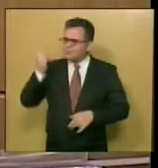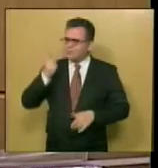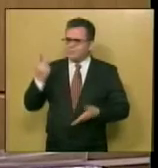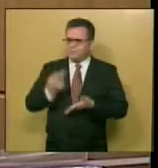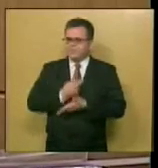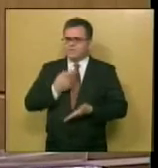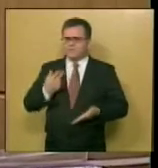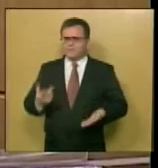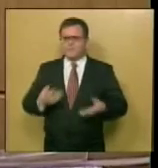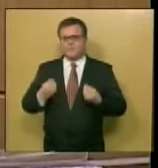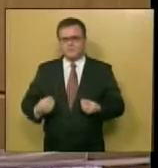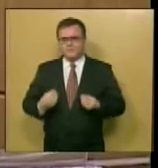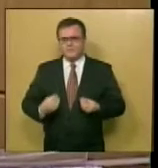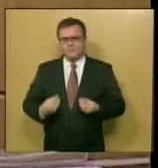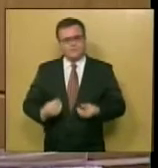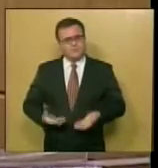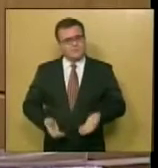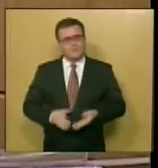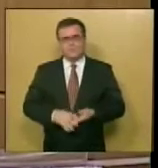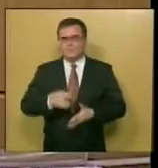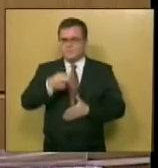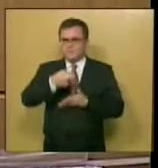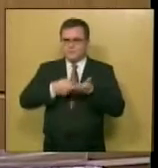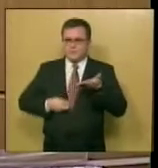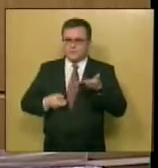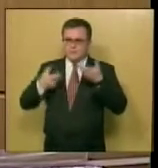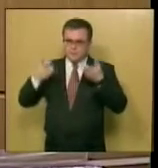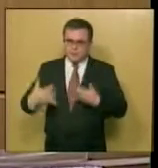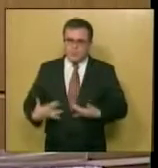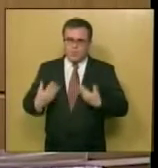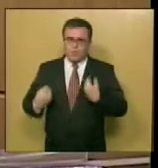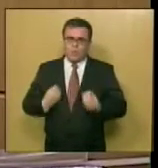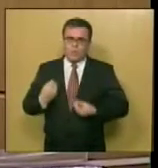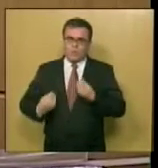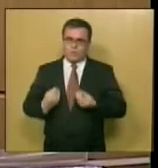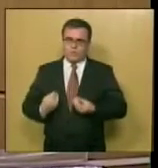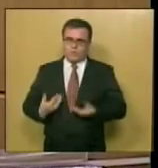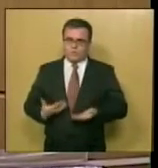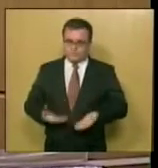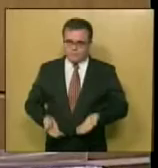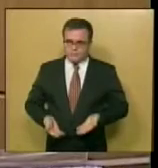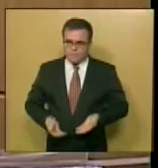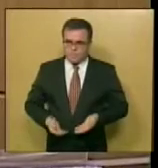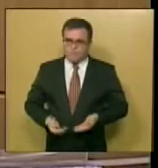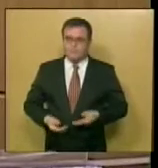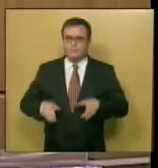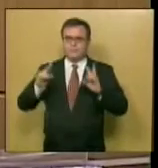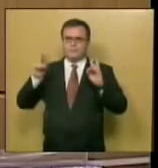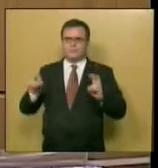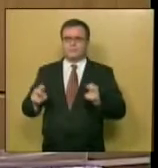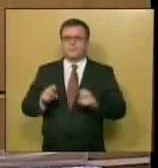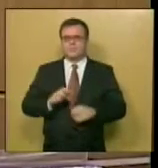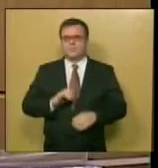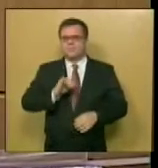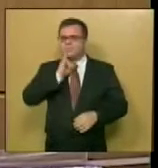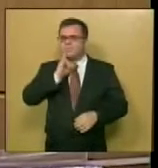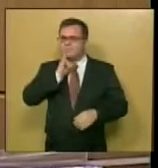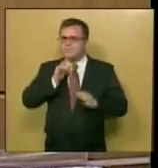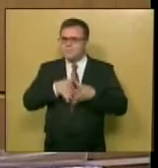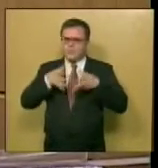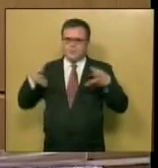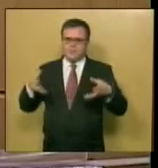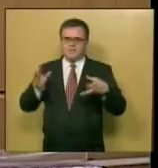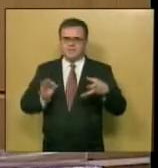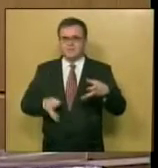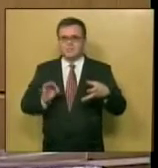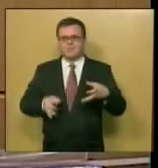espírito inovador. Um escritor resumiu muito bem esse sentimento de Euclides. Ele intitulou sua obra de Itabaiana Grande. E